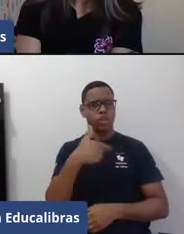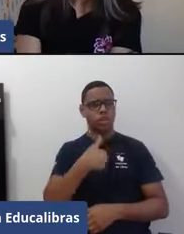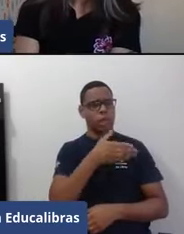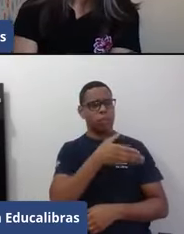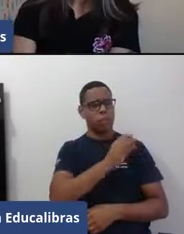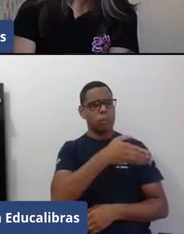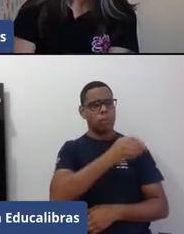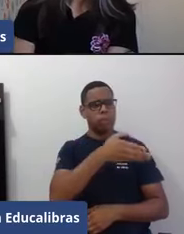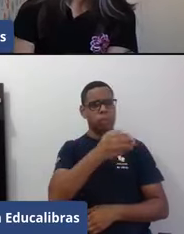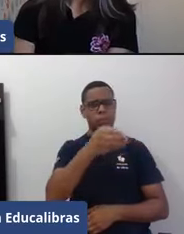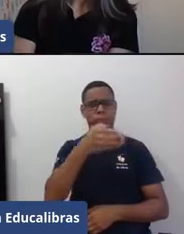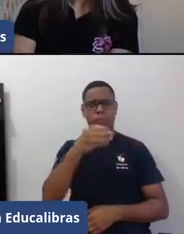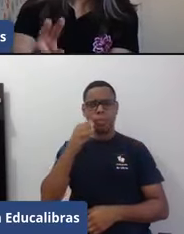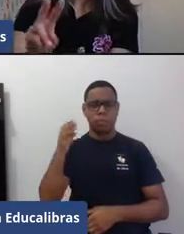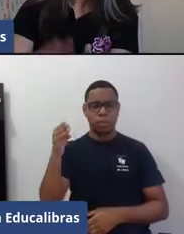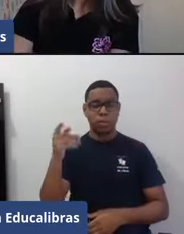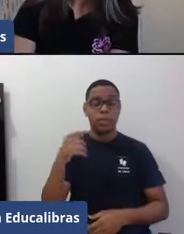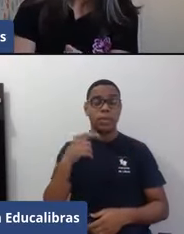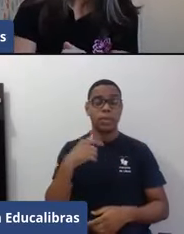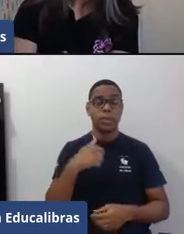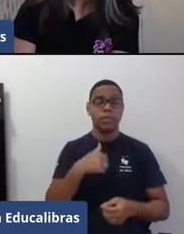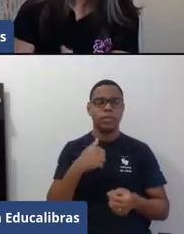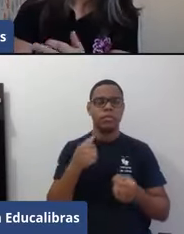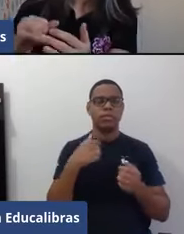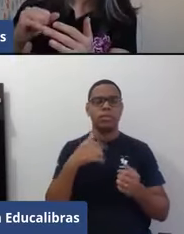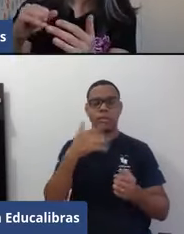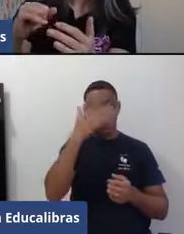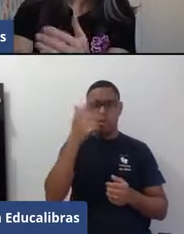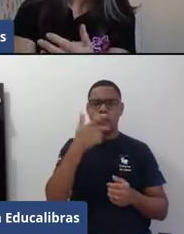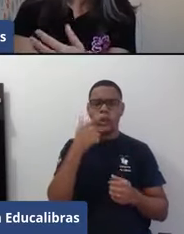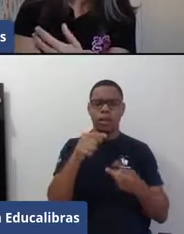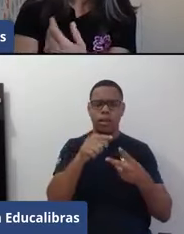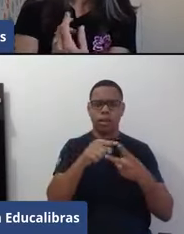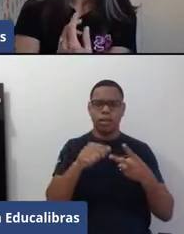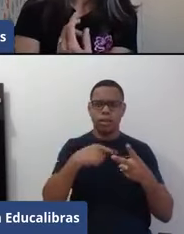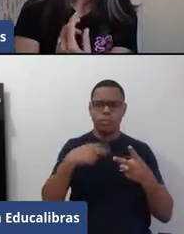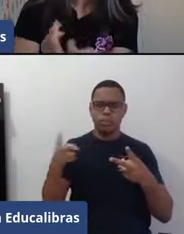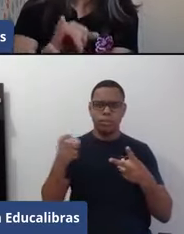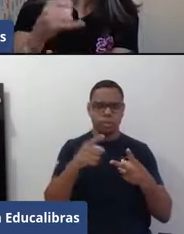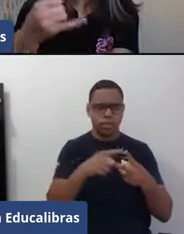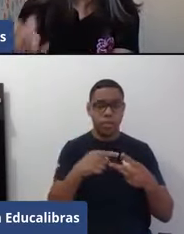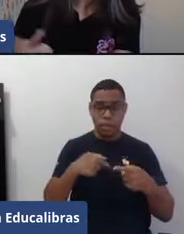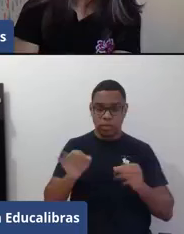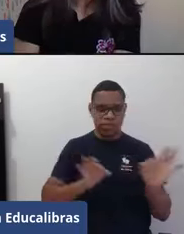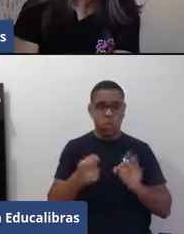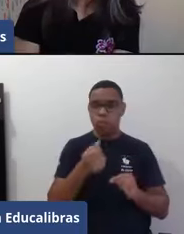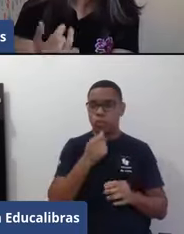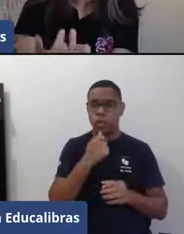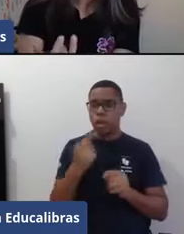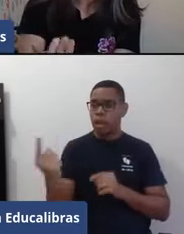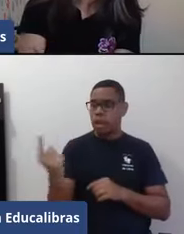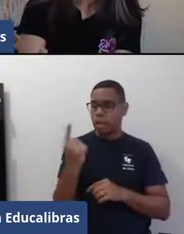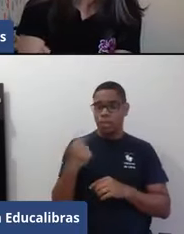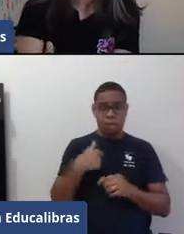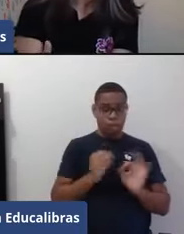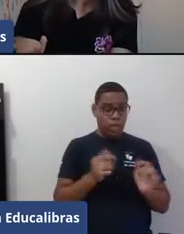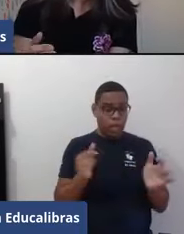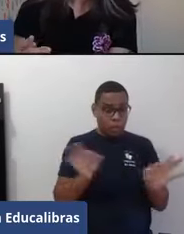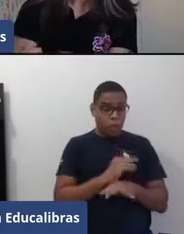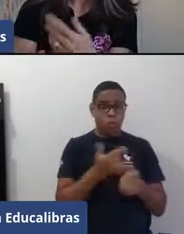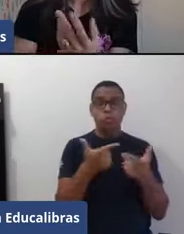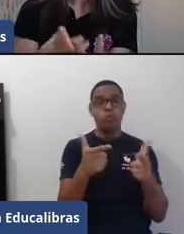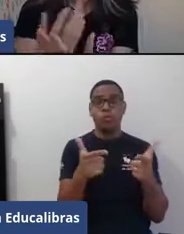espaços sociais, onde as pessoas trazem duas afirmações. Nós não estamos preparados para lidar com esse público, principalmente o professor,